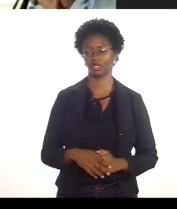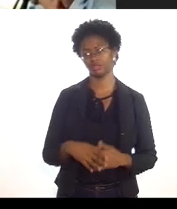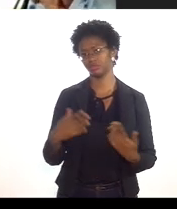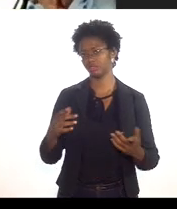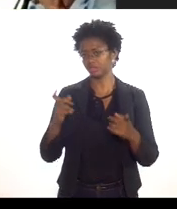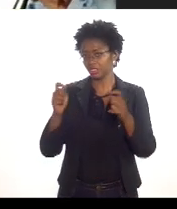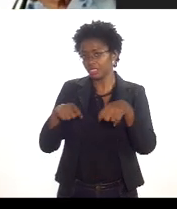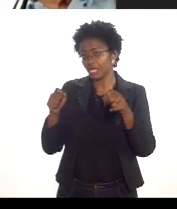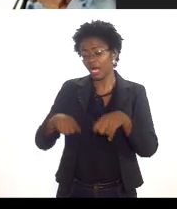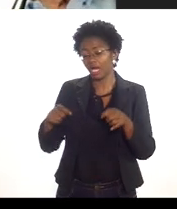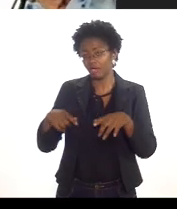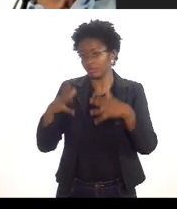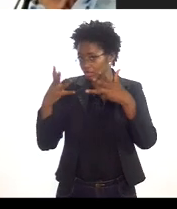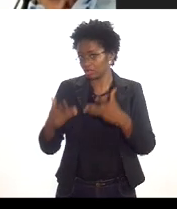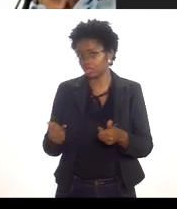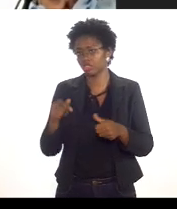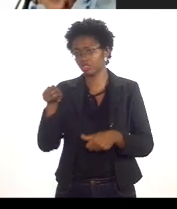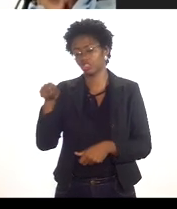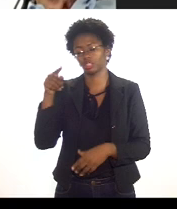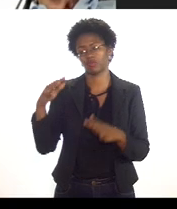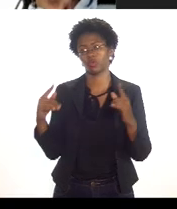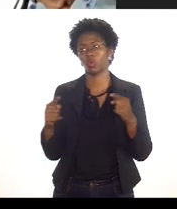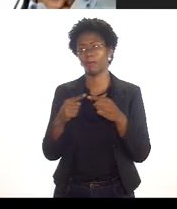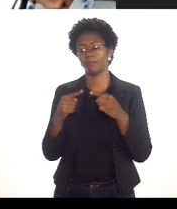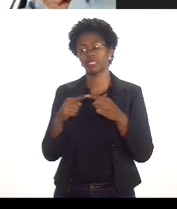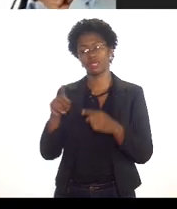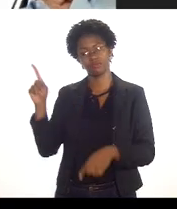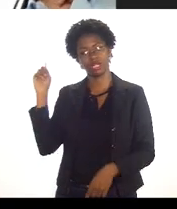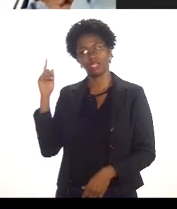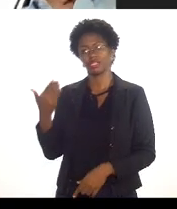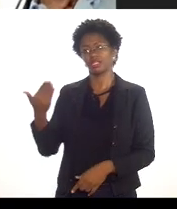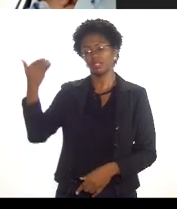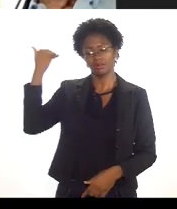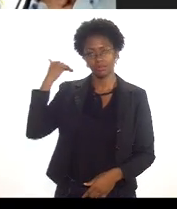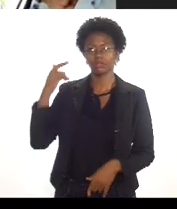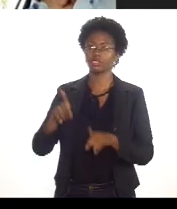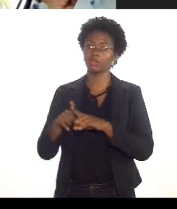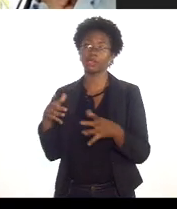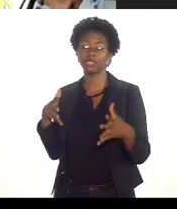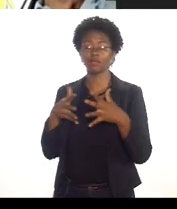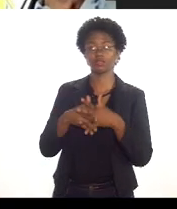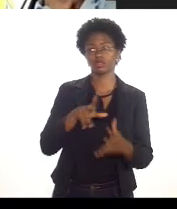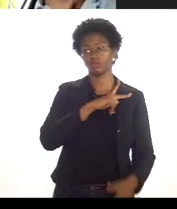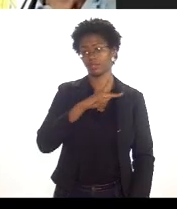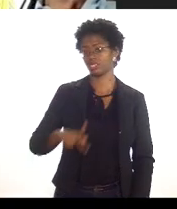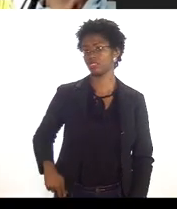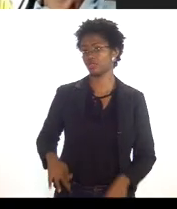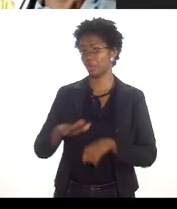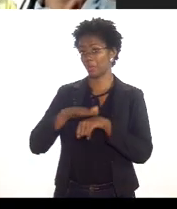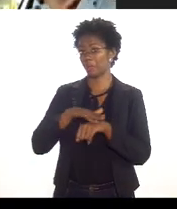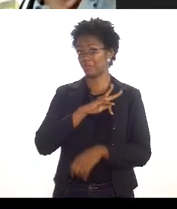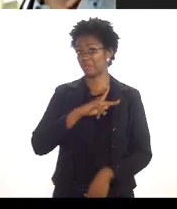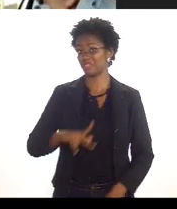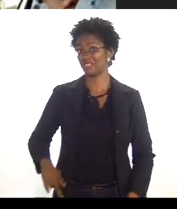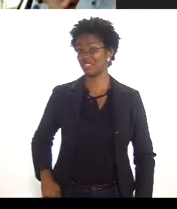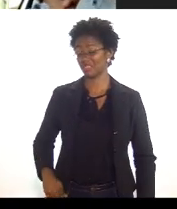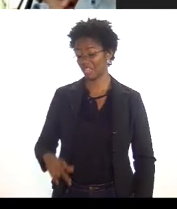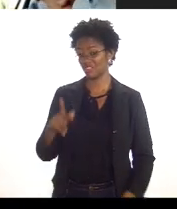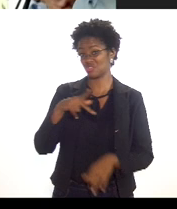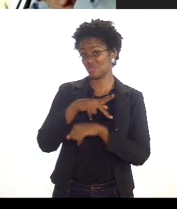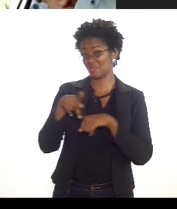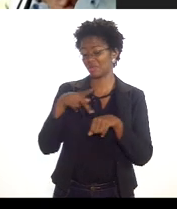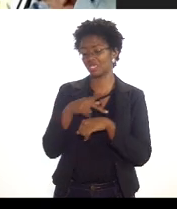cabível naquela época, por intervenção, inclusive, do próprio presidente da República, né? Então, essa foi